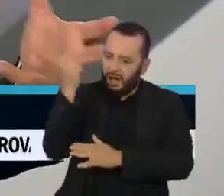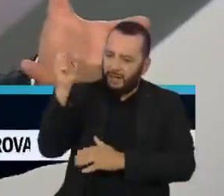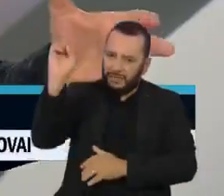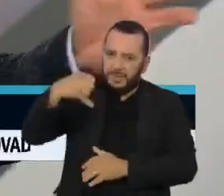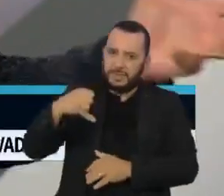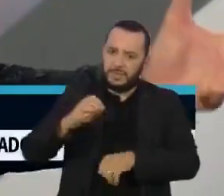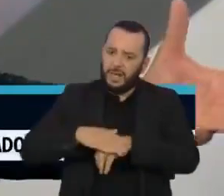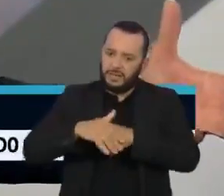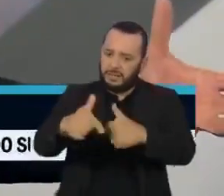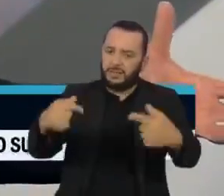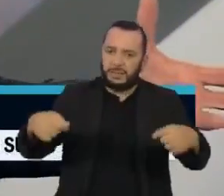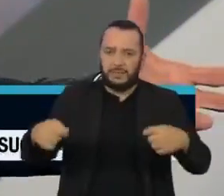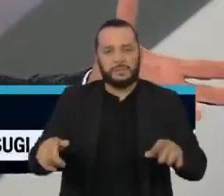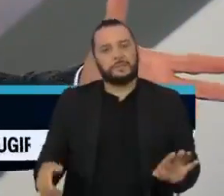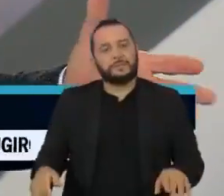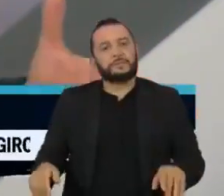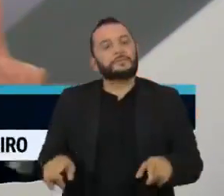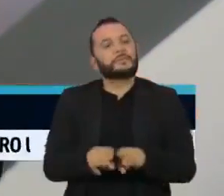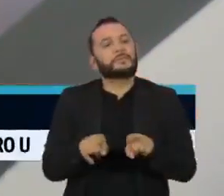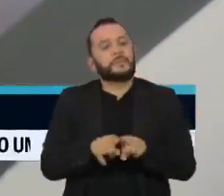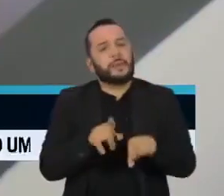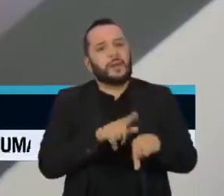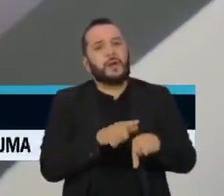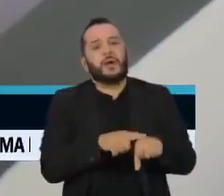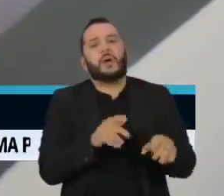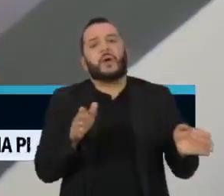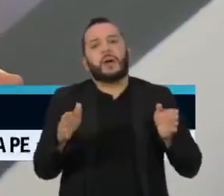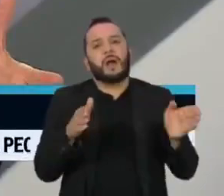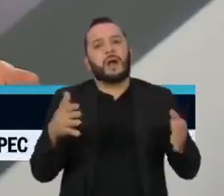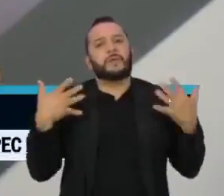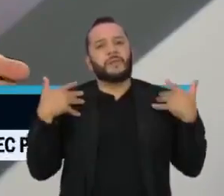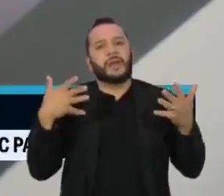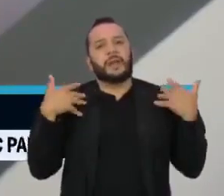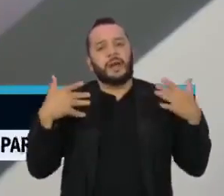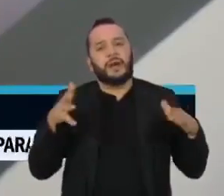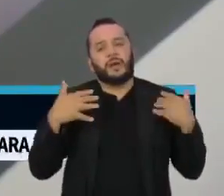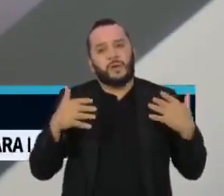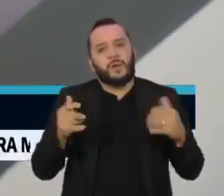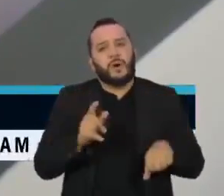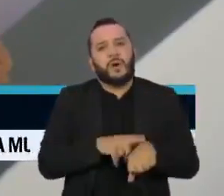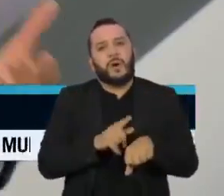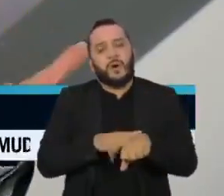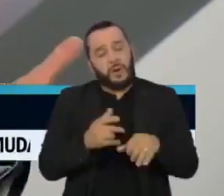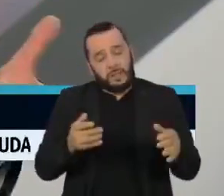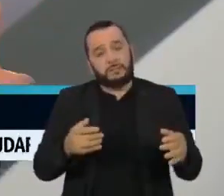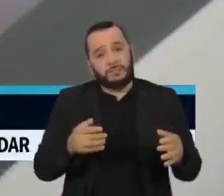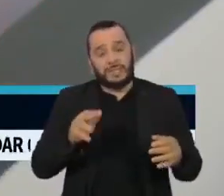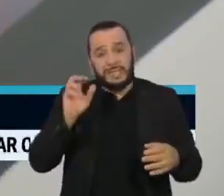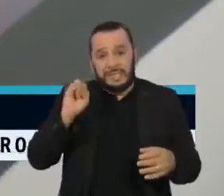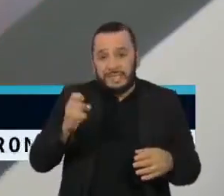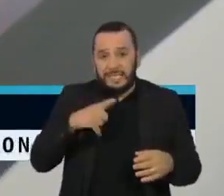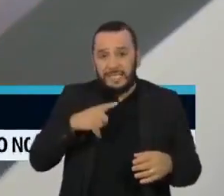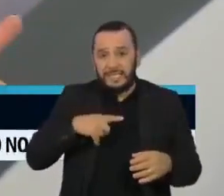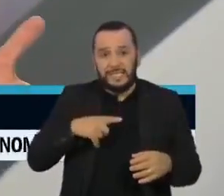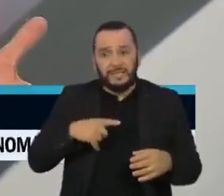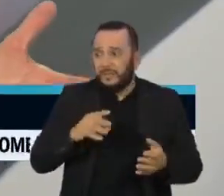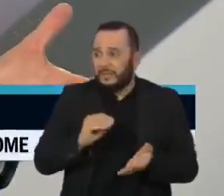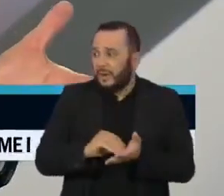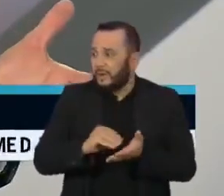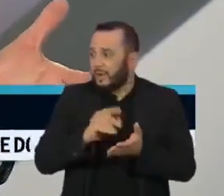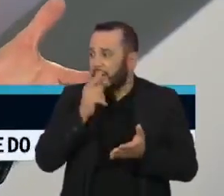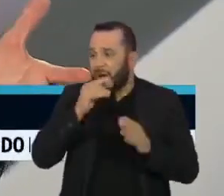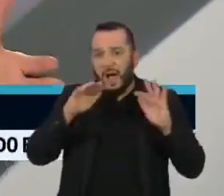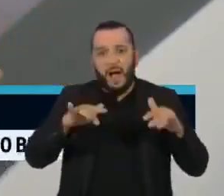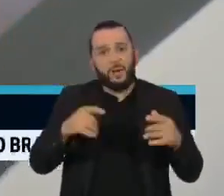uma certa resistência ao horário de verão, por exemplo. Mas quando você está no deserto, está faltando água, você